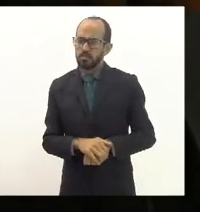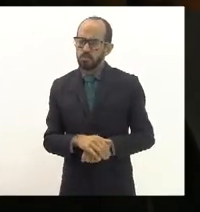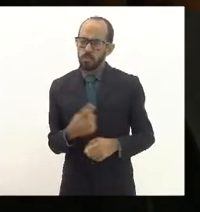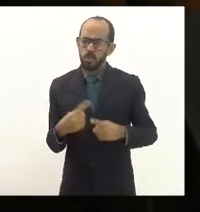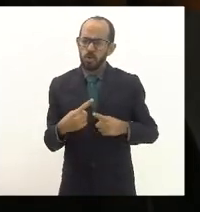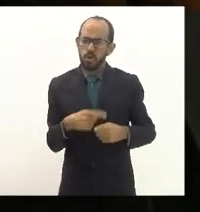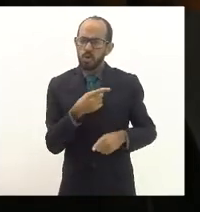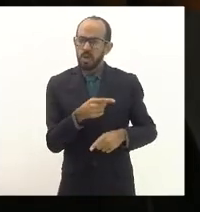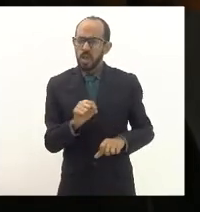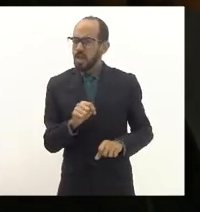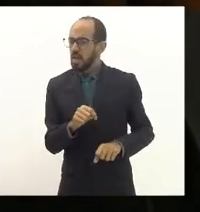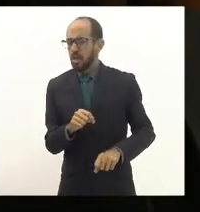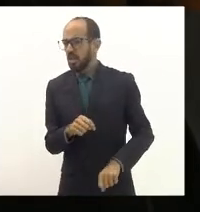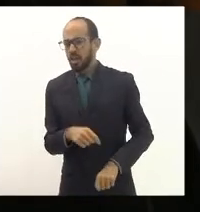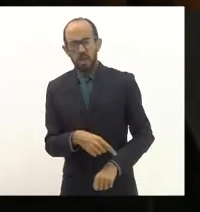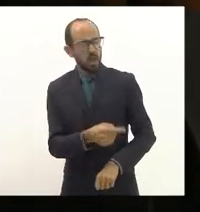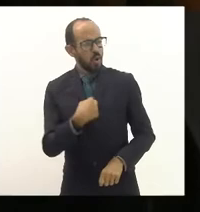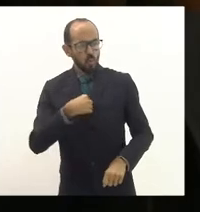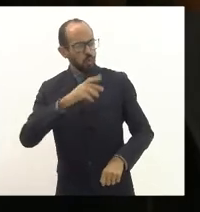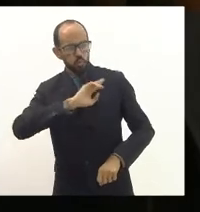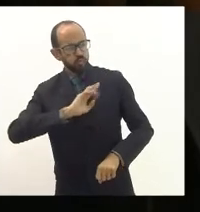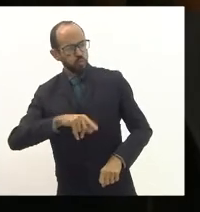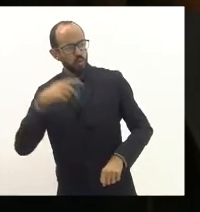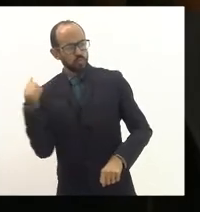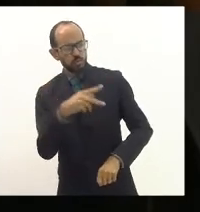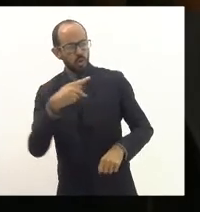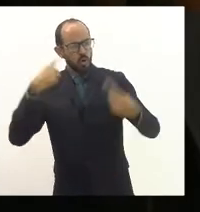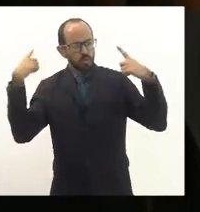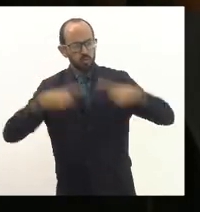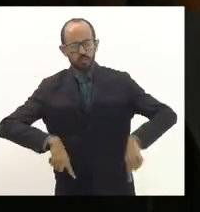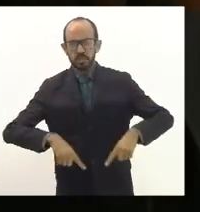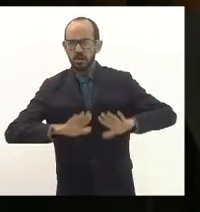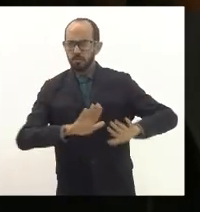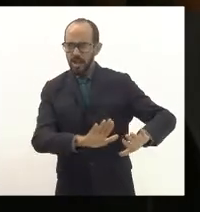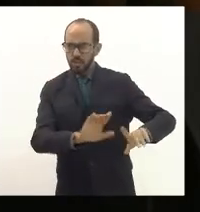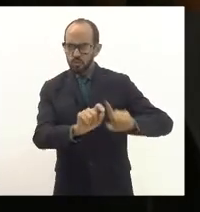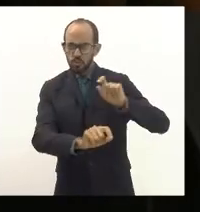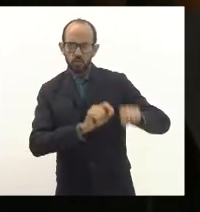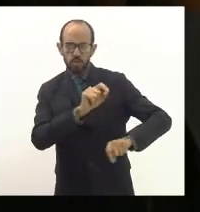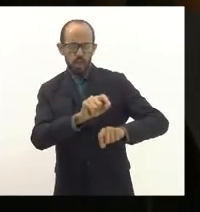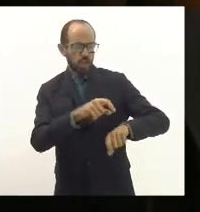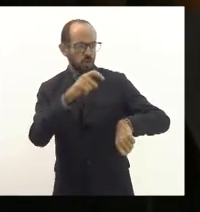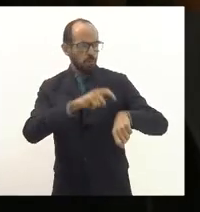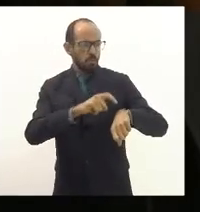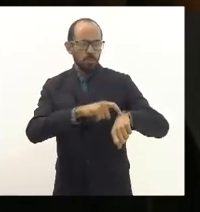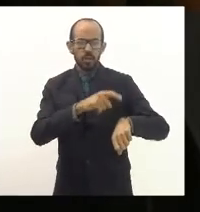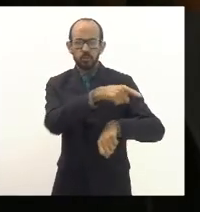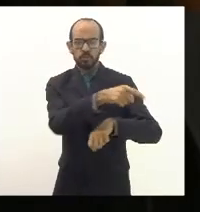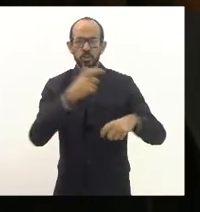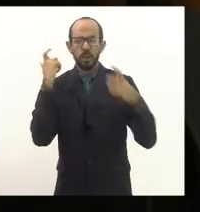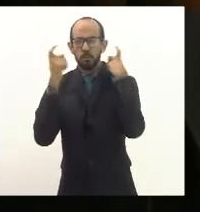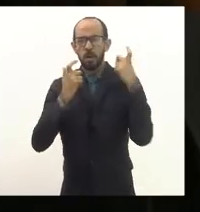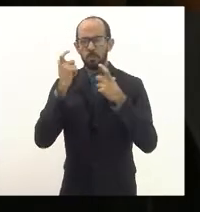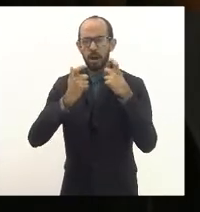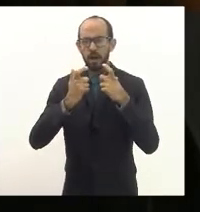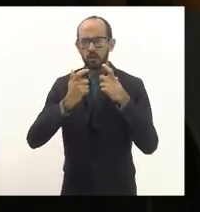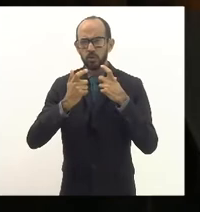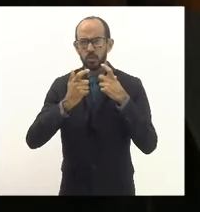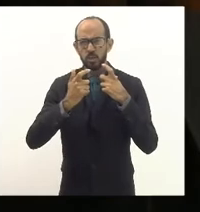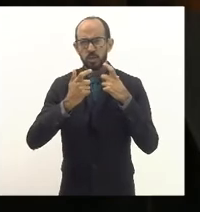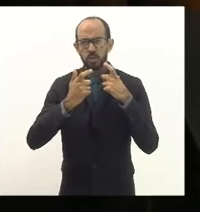eu sei, eu não sou sua adversária. Agora, o tempo que o senhor está preocupado em